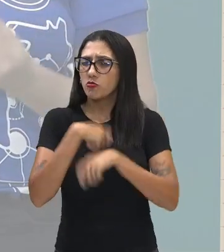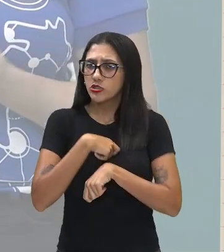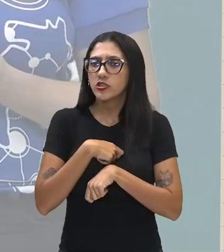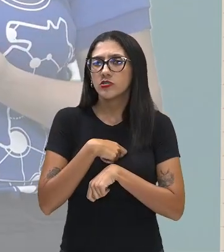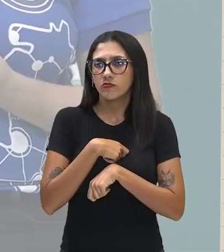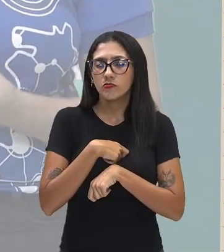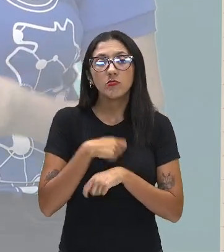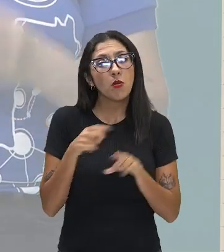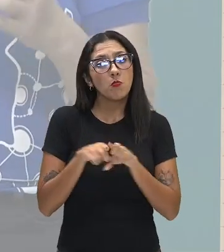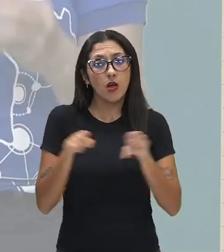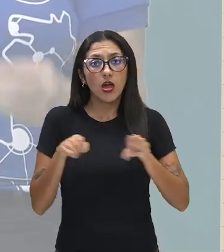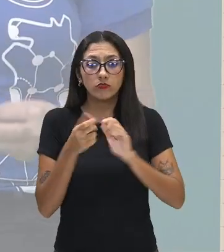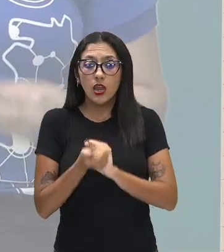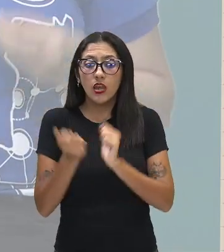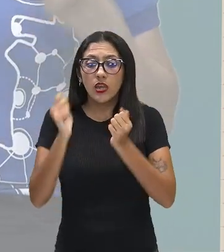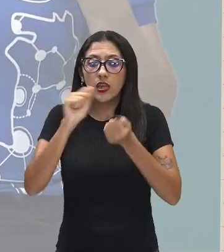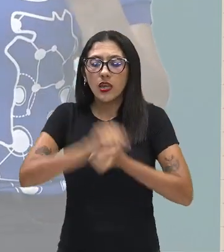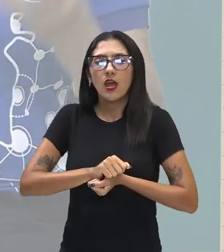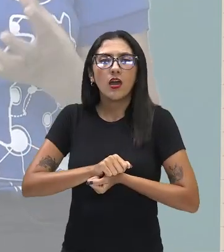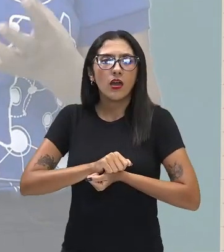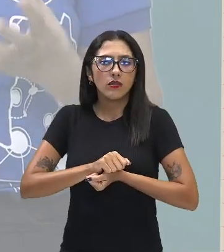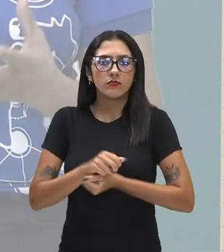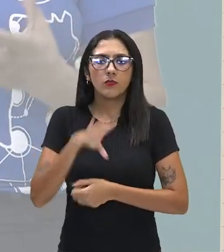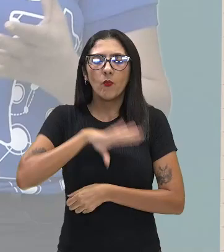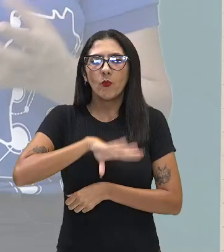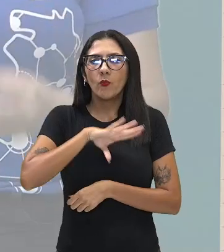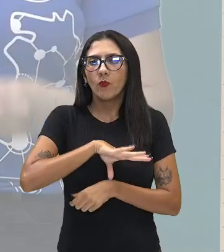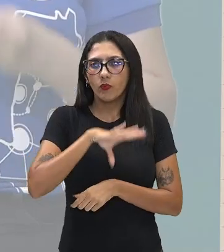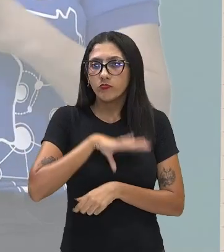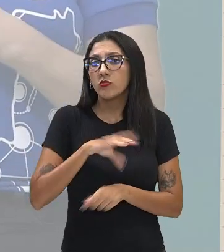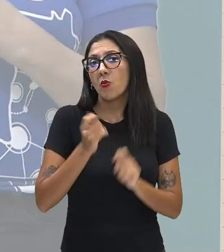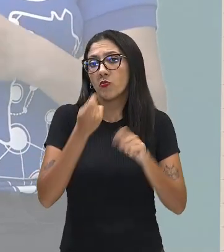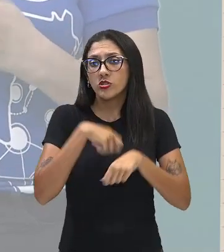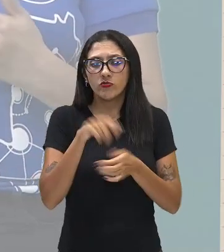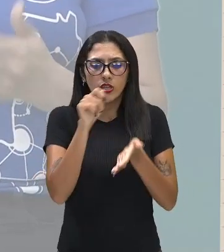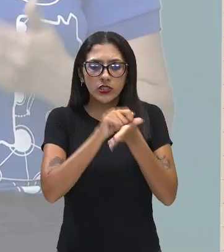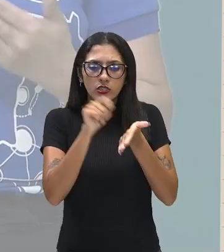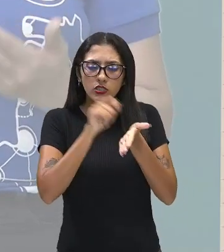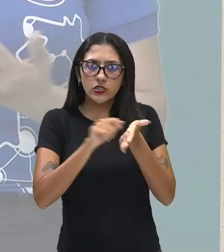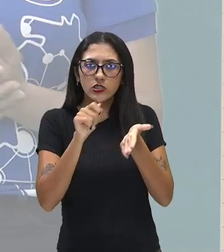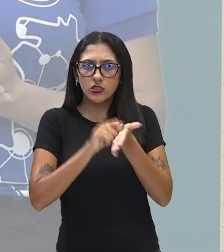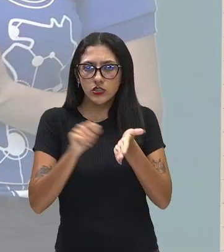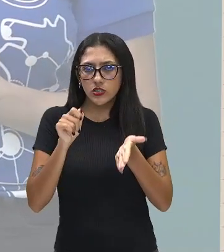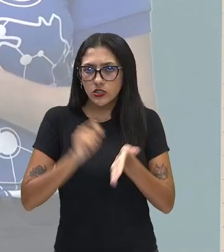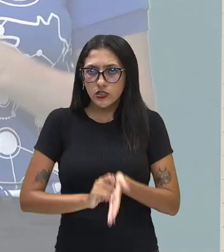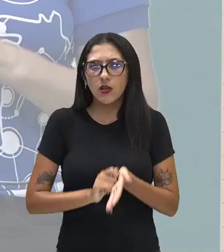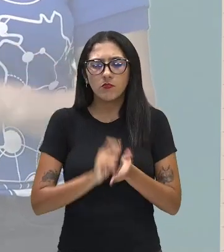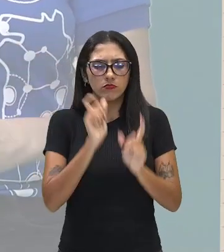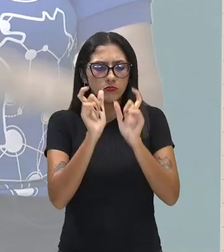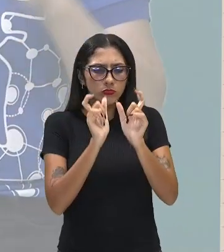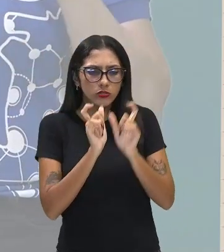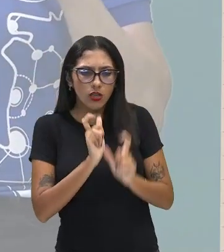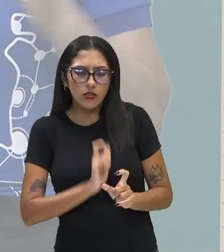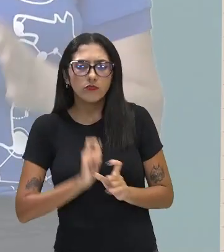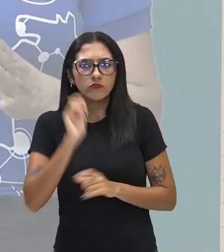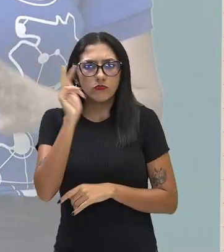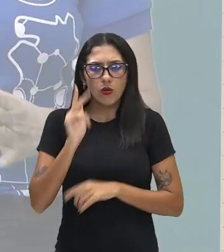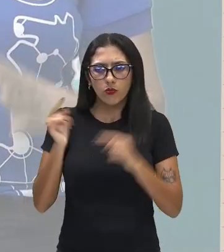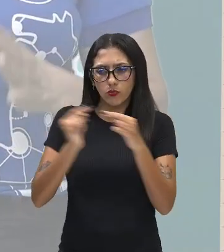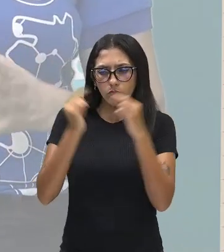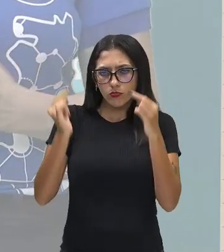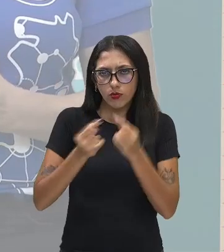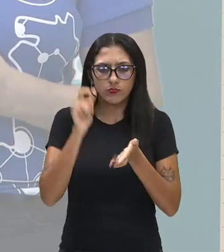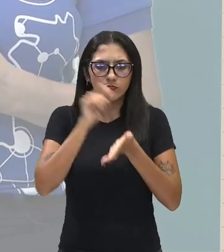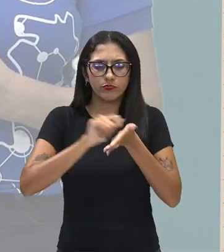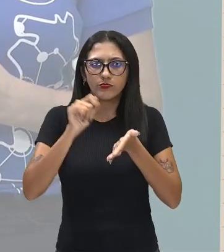poucas palavras, pega o essencial e reproduz para quem a gente quer contar. Mas